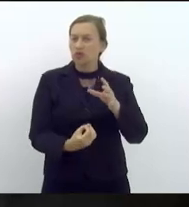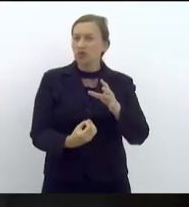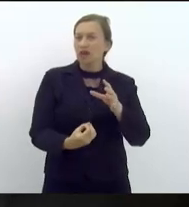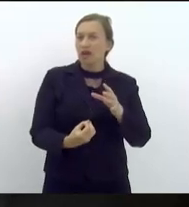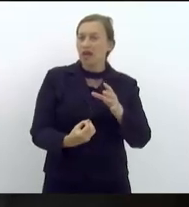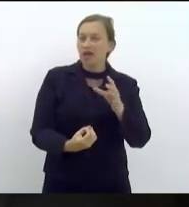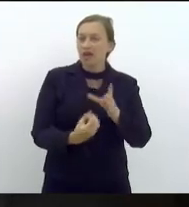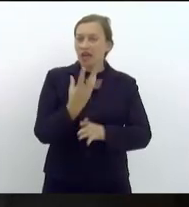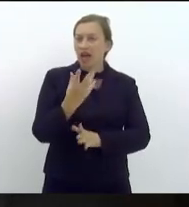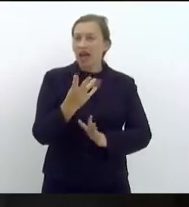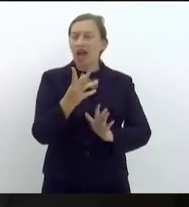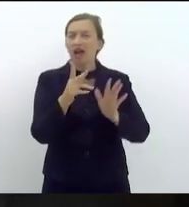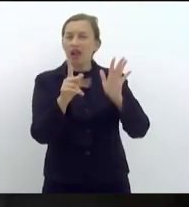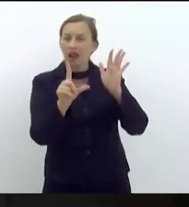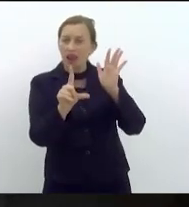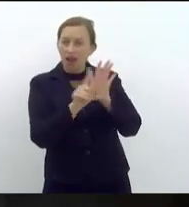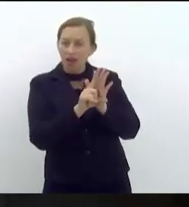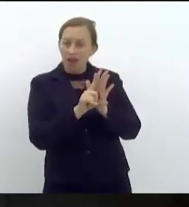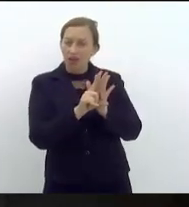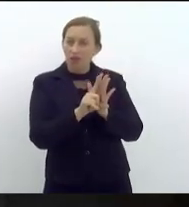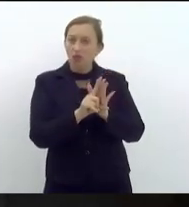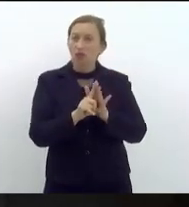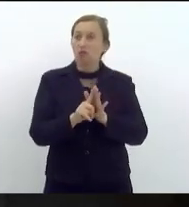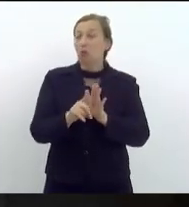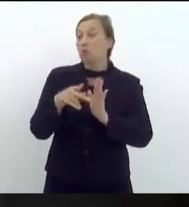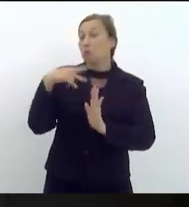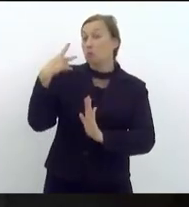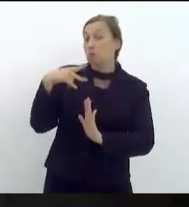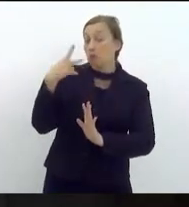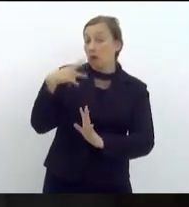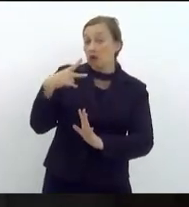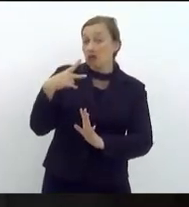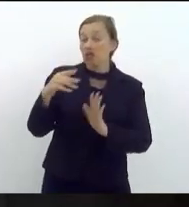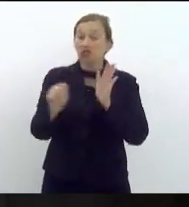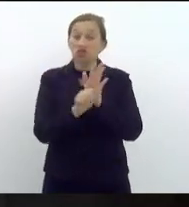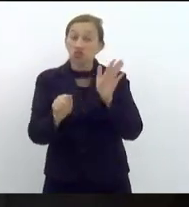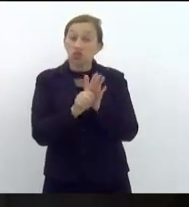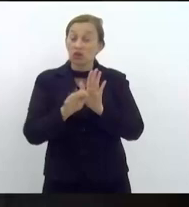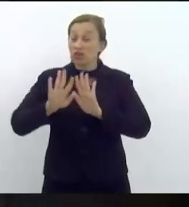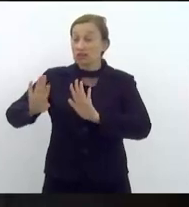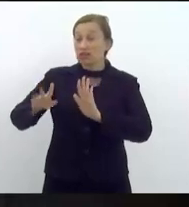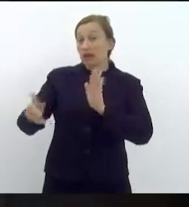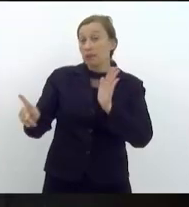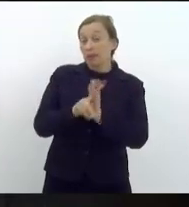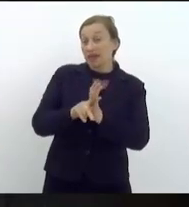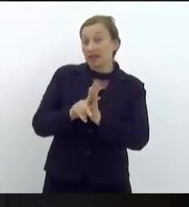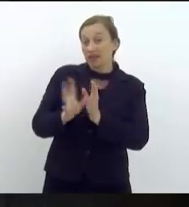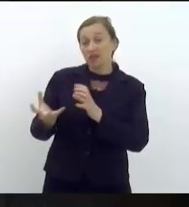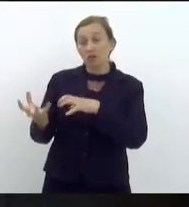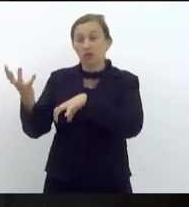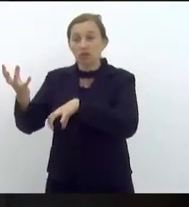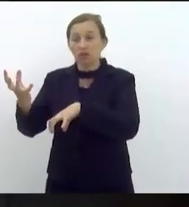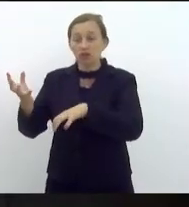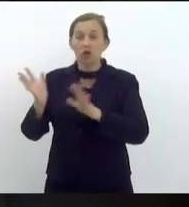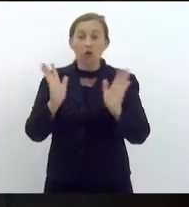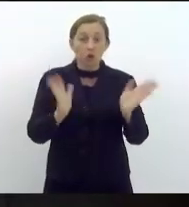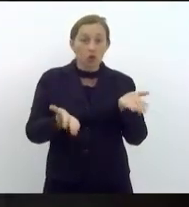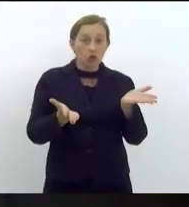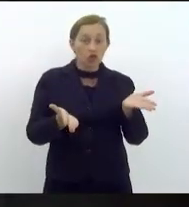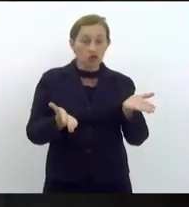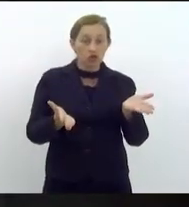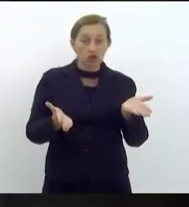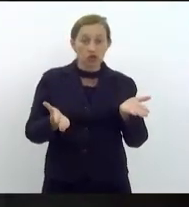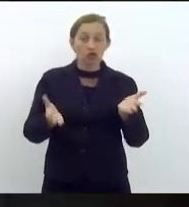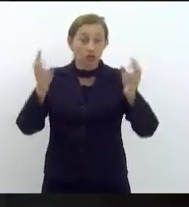Isso é uma questão do congresso e o Supremo foi provocado decidindo hoje sobre esse tema